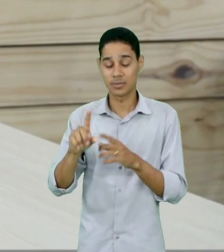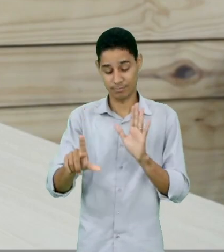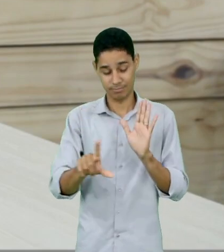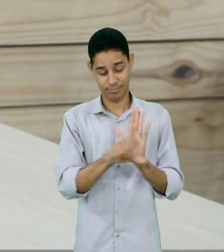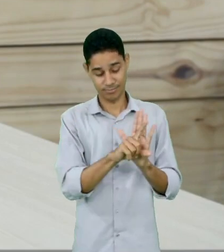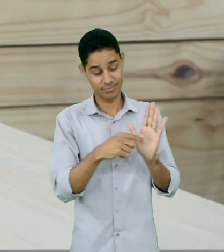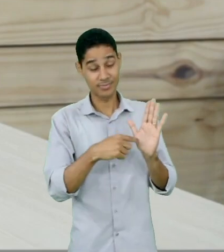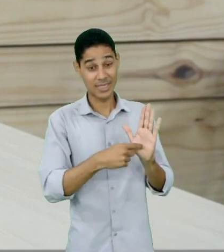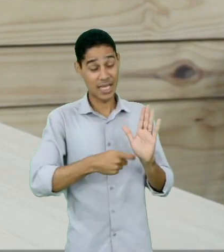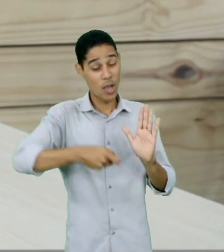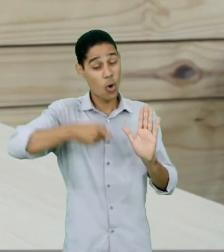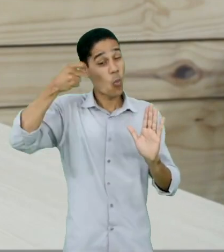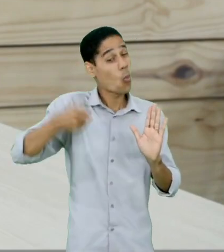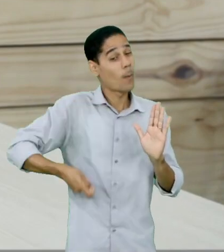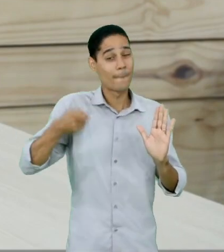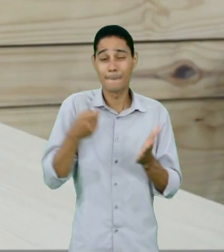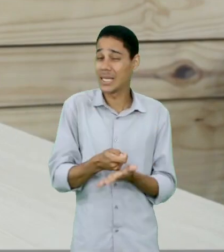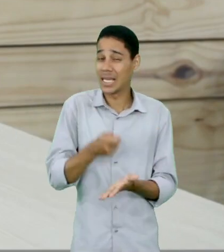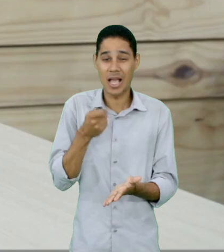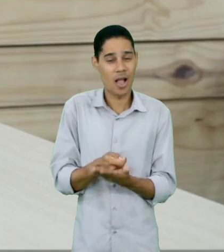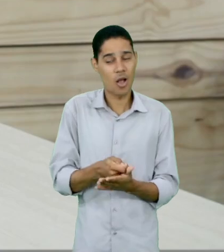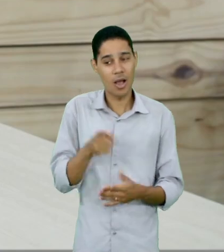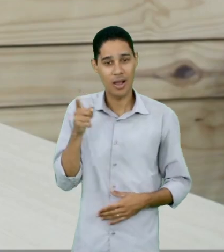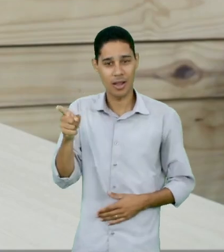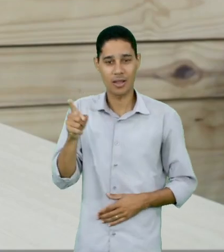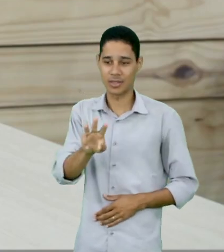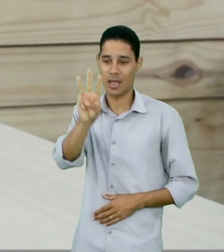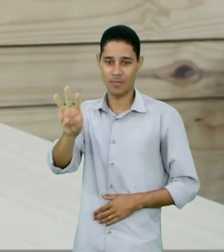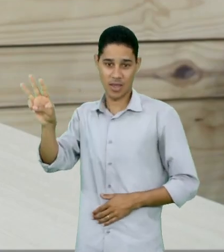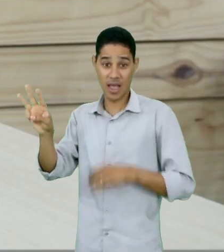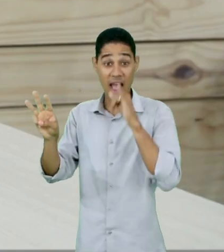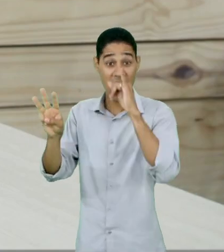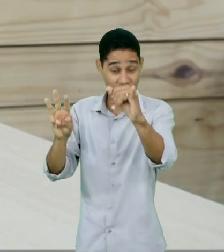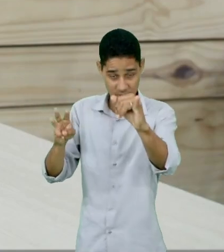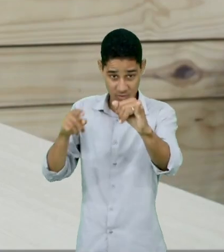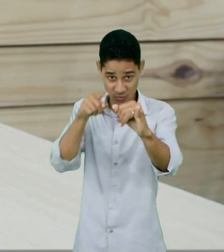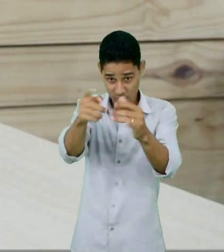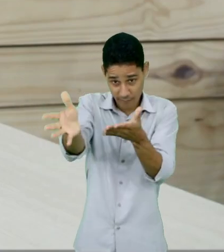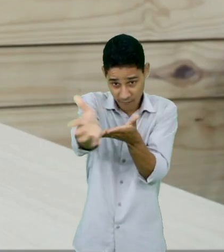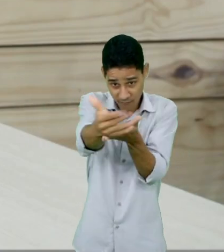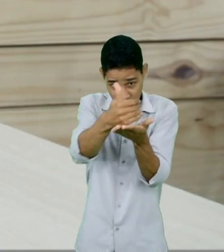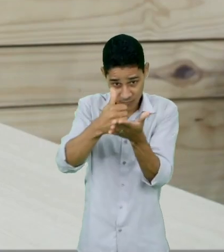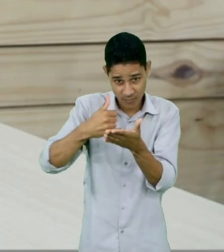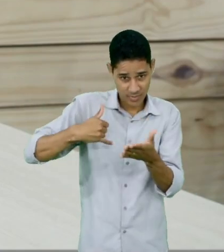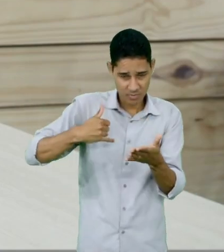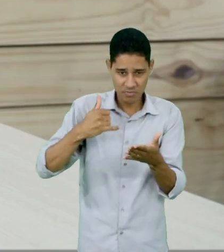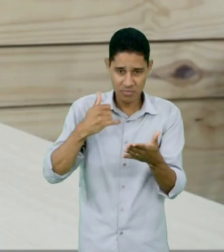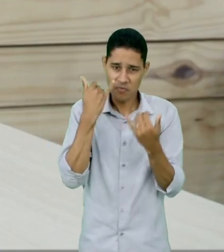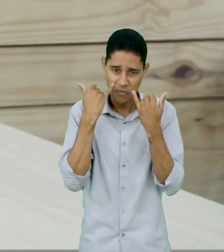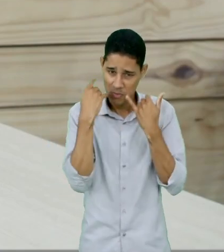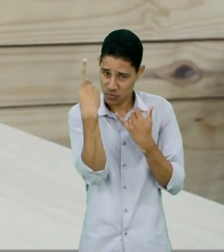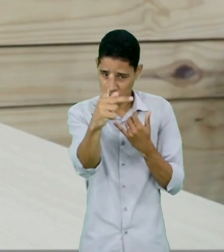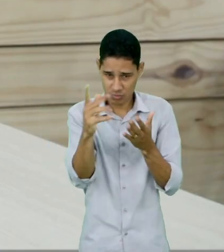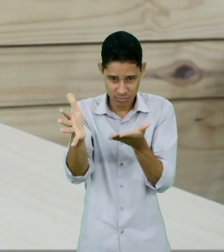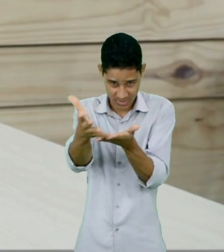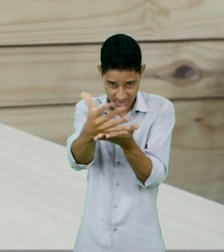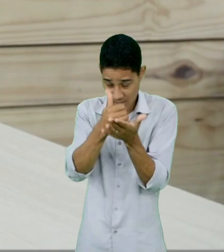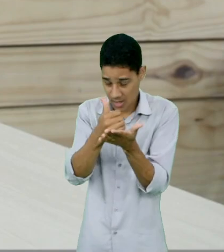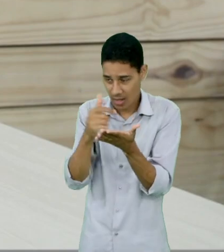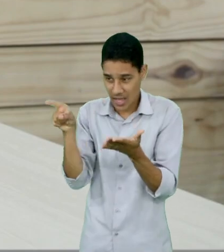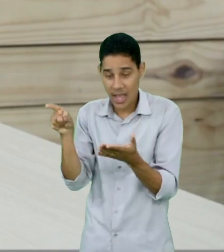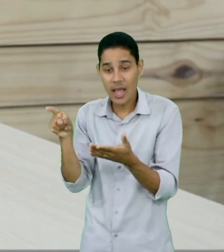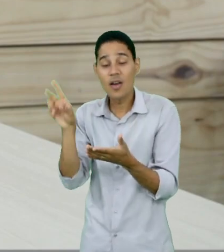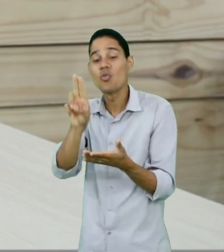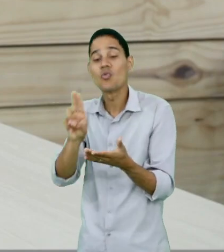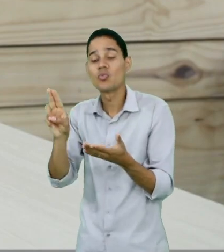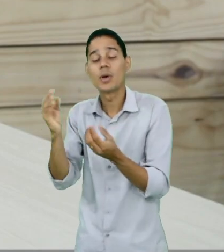site informe o que vai fazer com os seus dados. Né? Claro, eu estou navegando o site. Não pense que